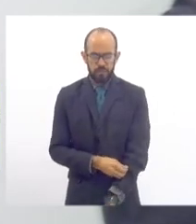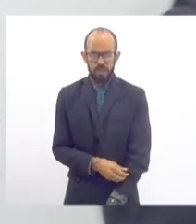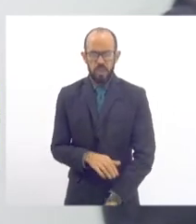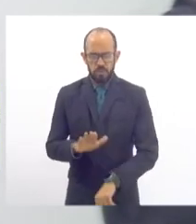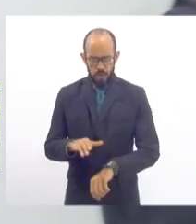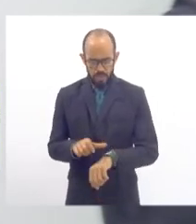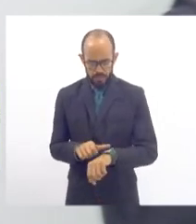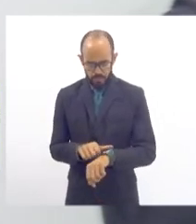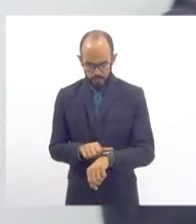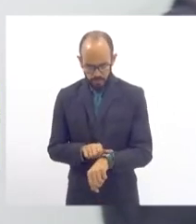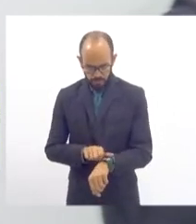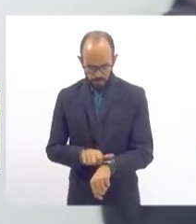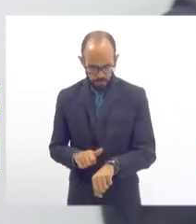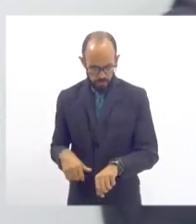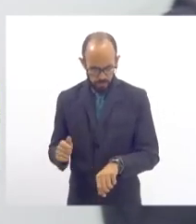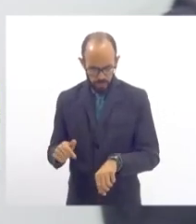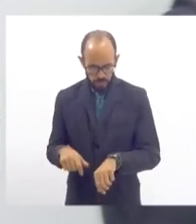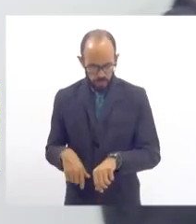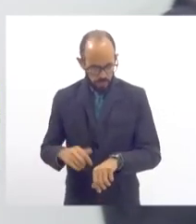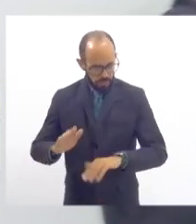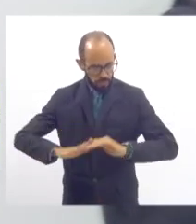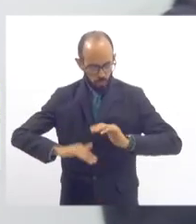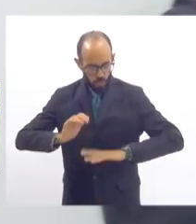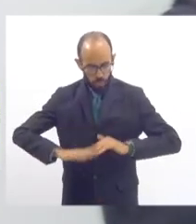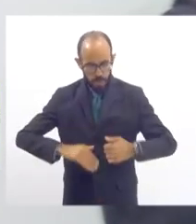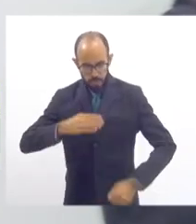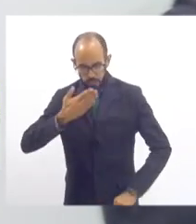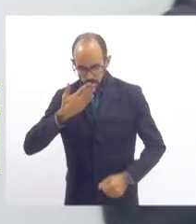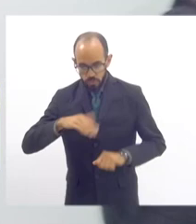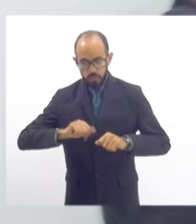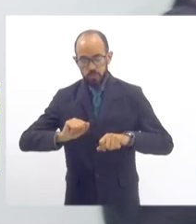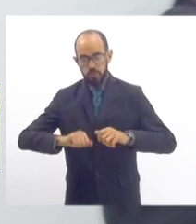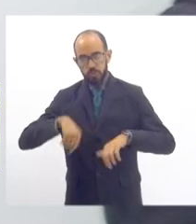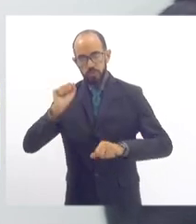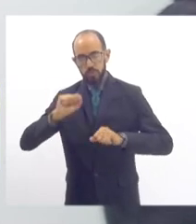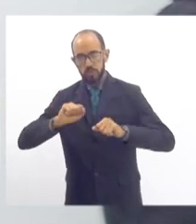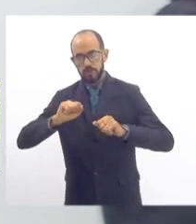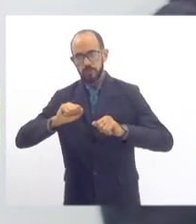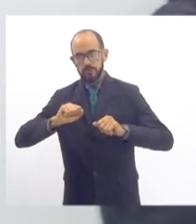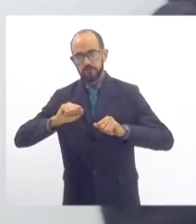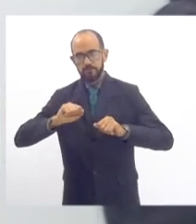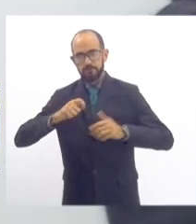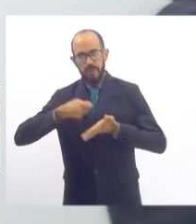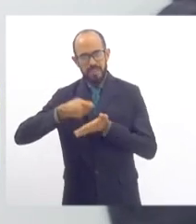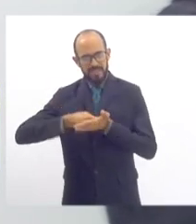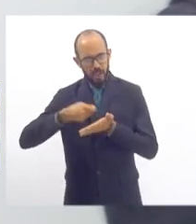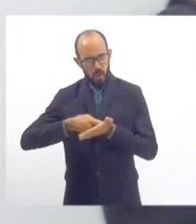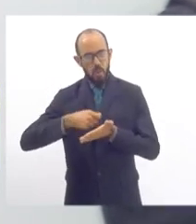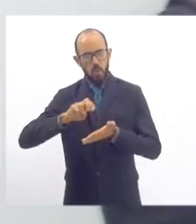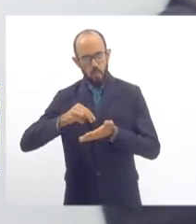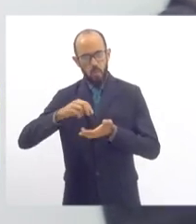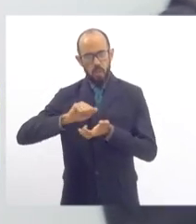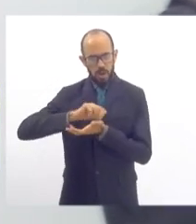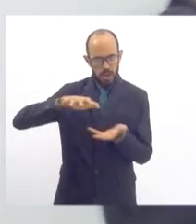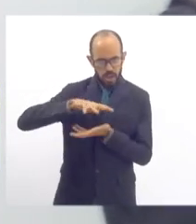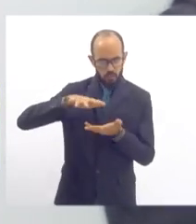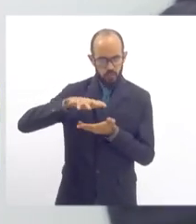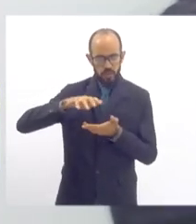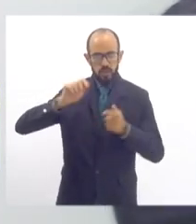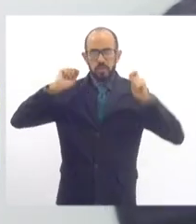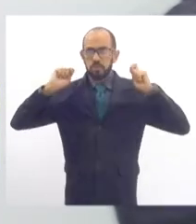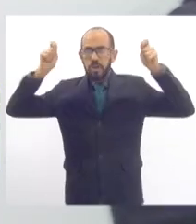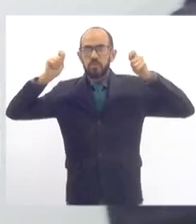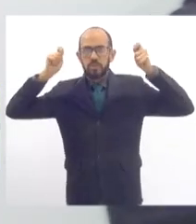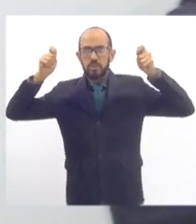aqui, independente do direito de tensionamento, de greve, de paralisação, de qualquer manifestação, em